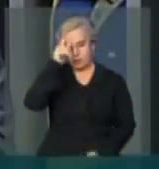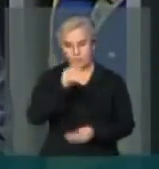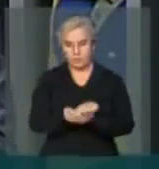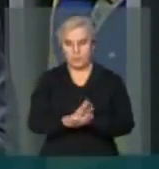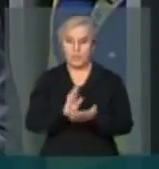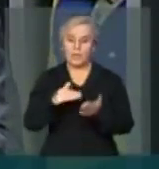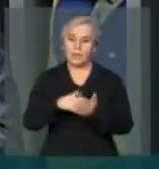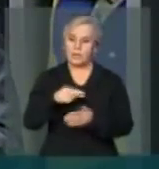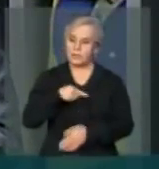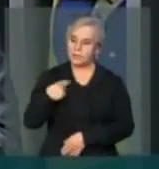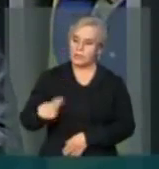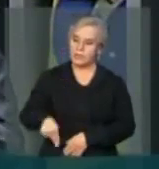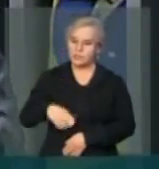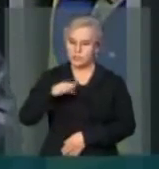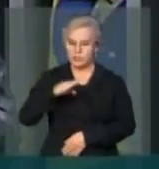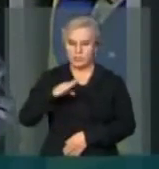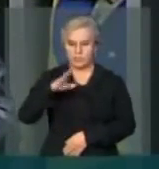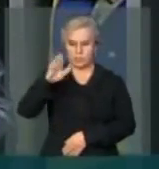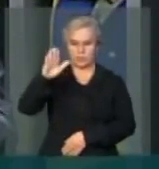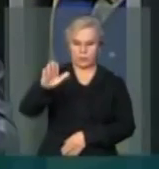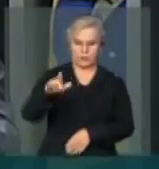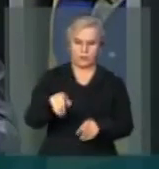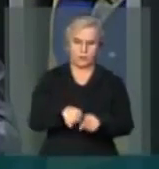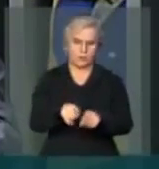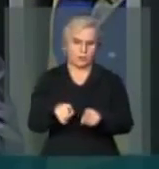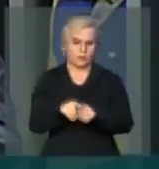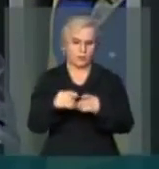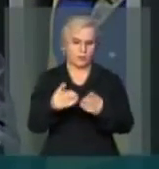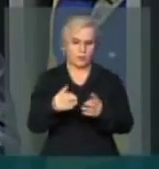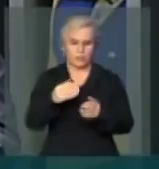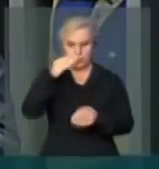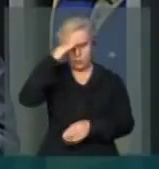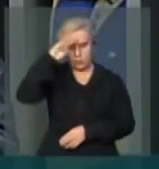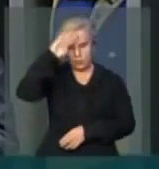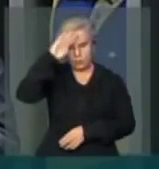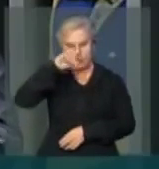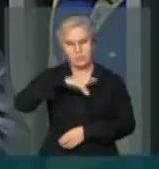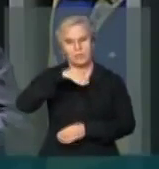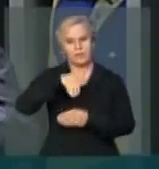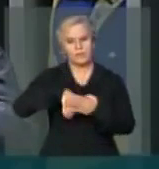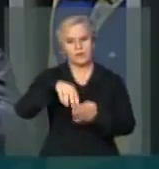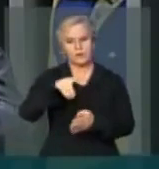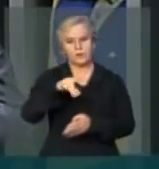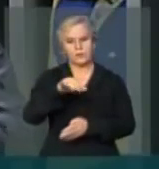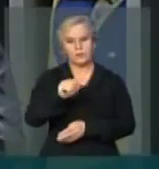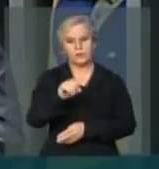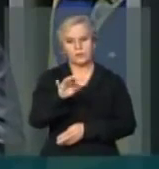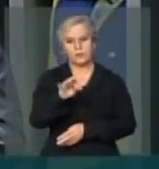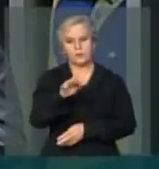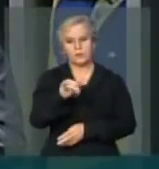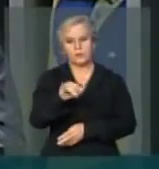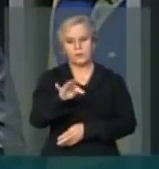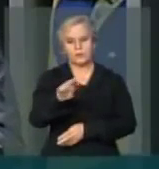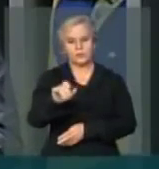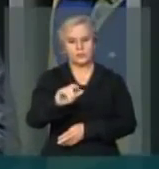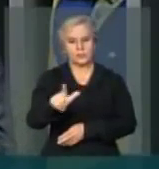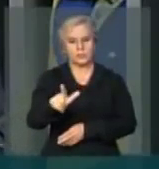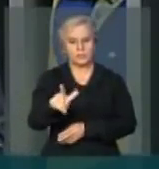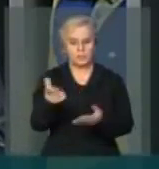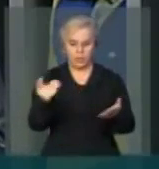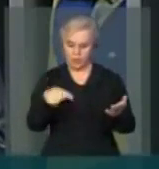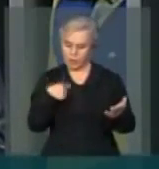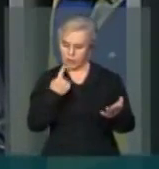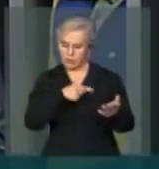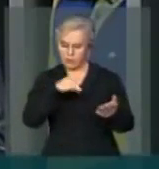China comunista e Cuba comunista têm voto distrital. Não vejo que no nosso modelo